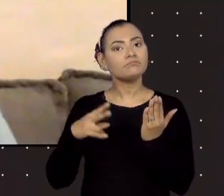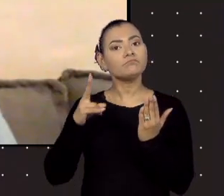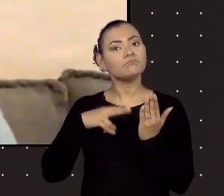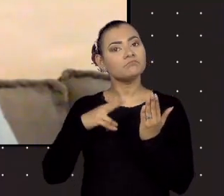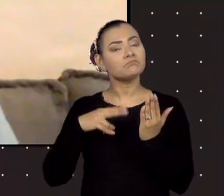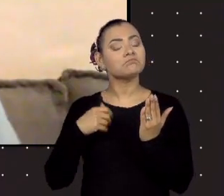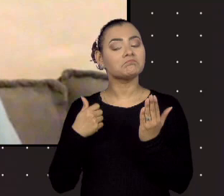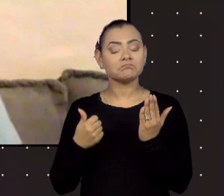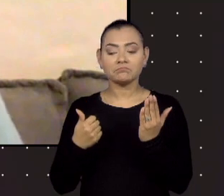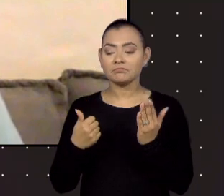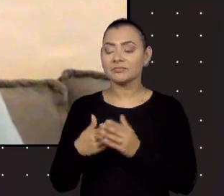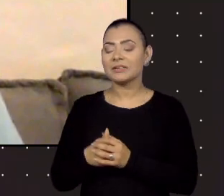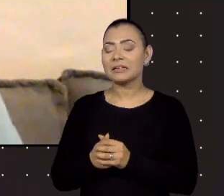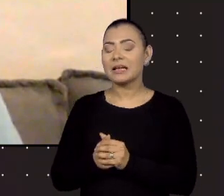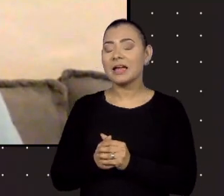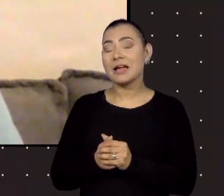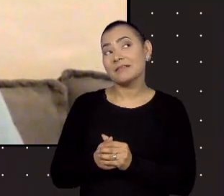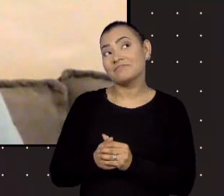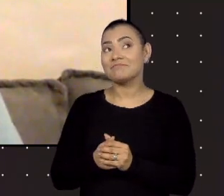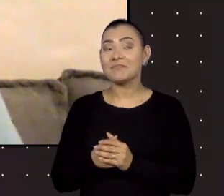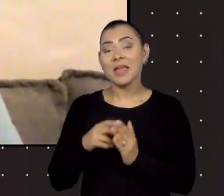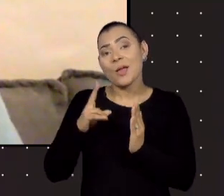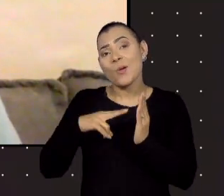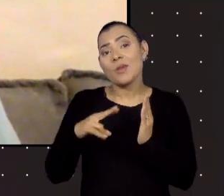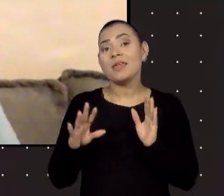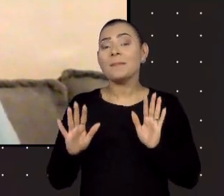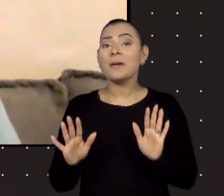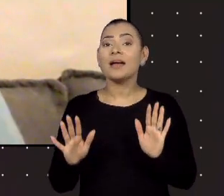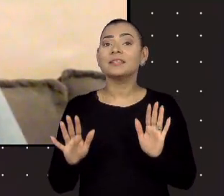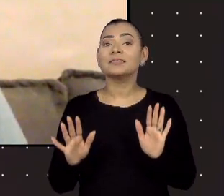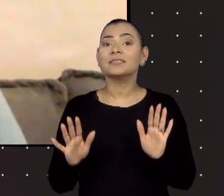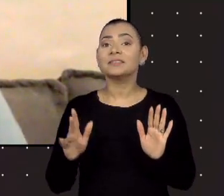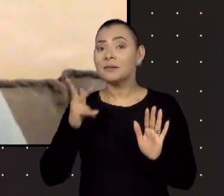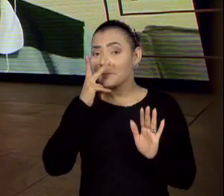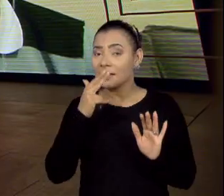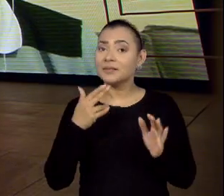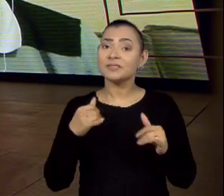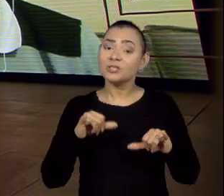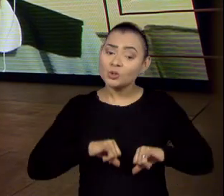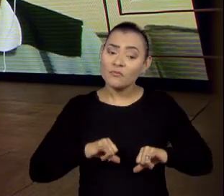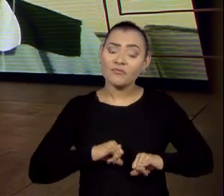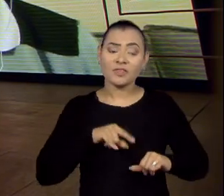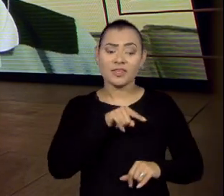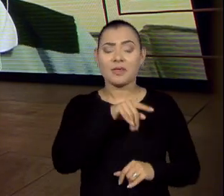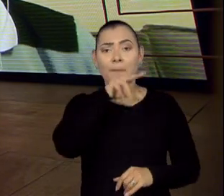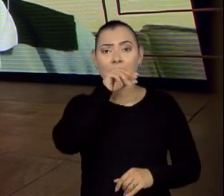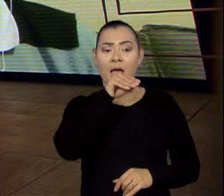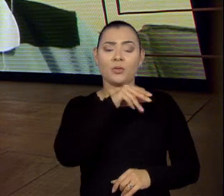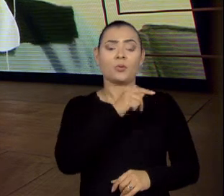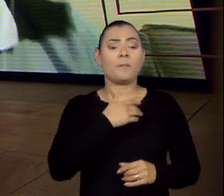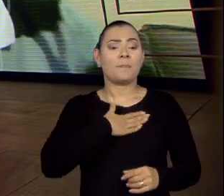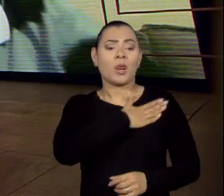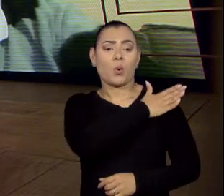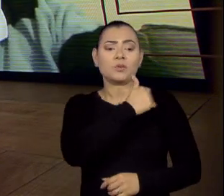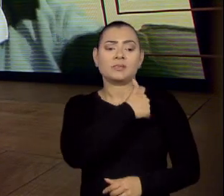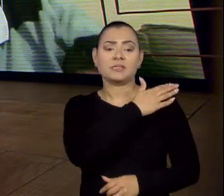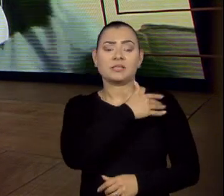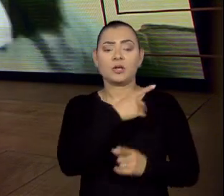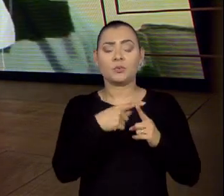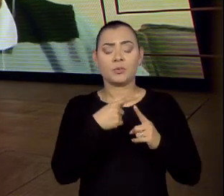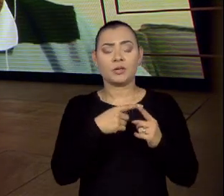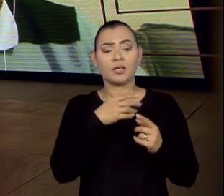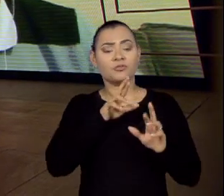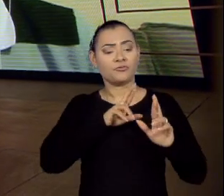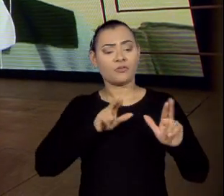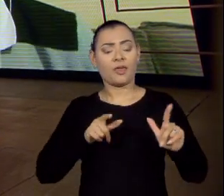E entendi que o Patinho ele também sofria, porque ele era discriminado, claro que eu não usei essa